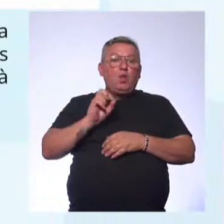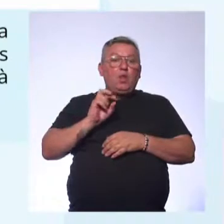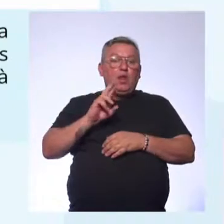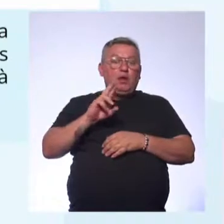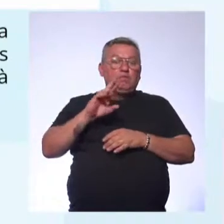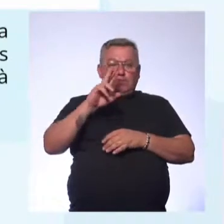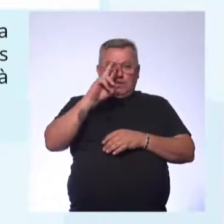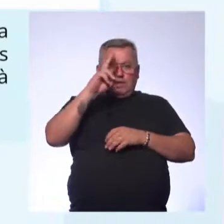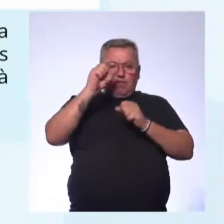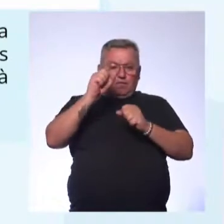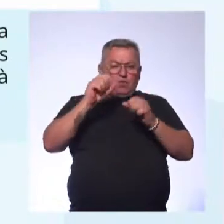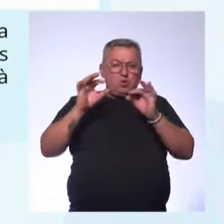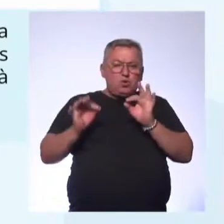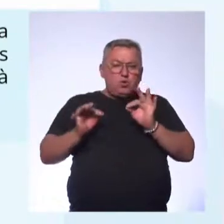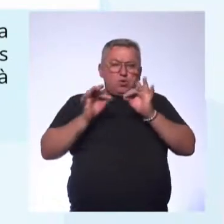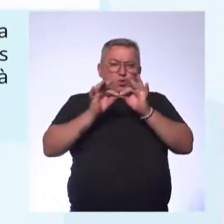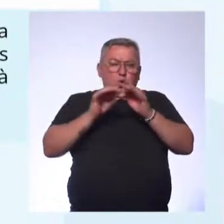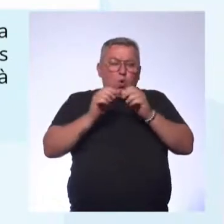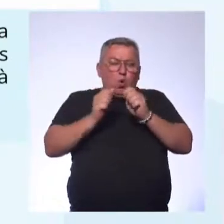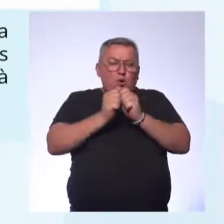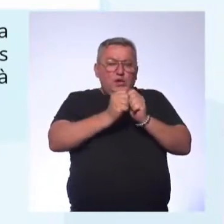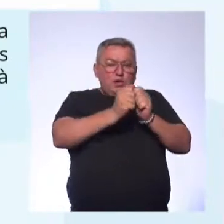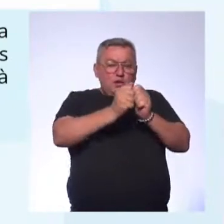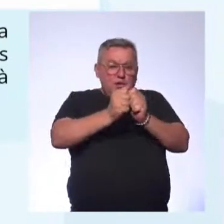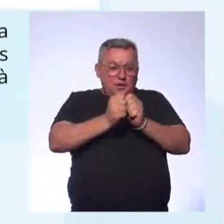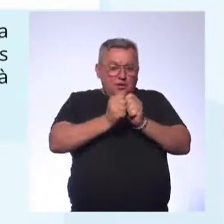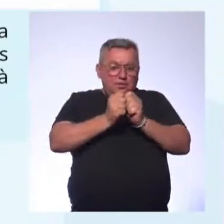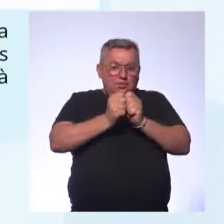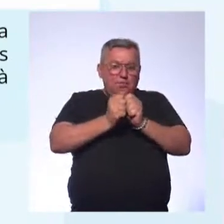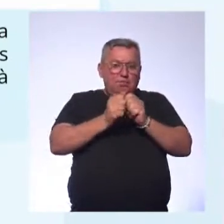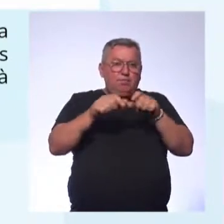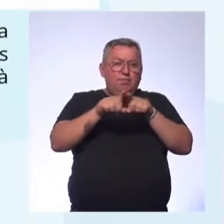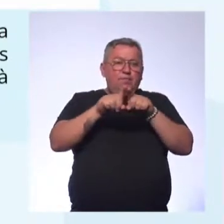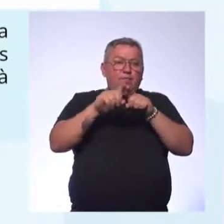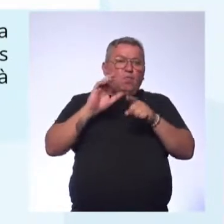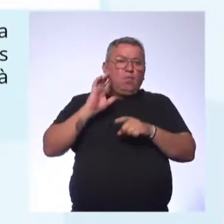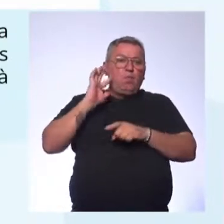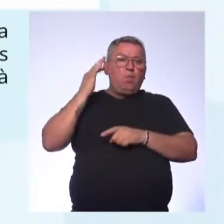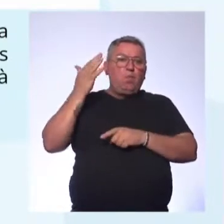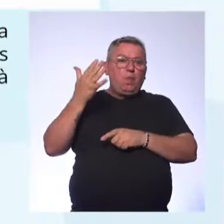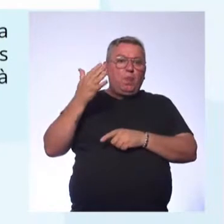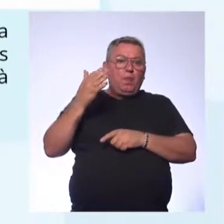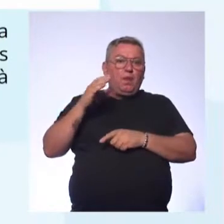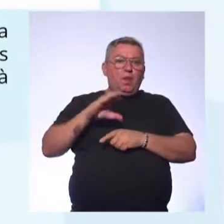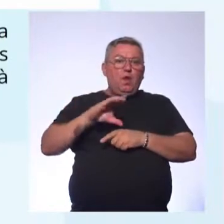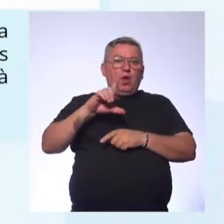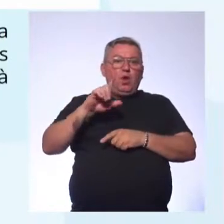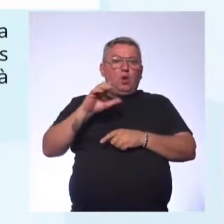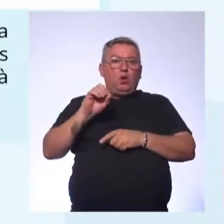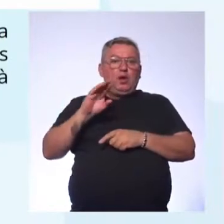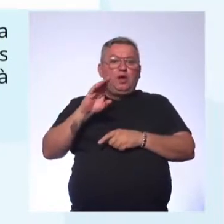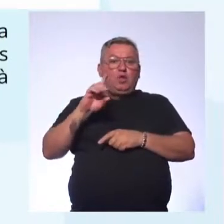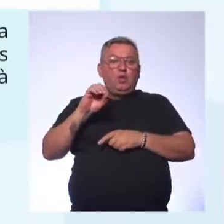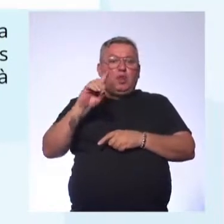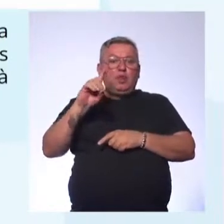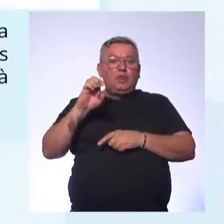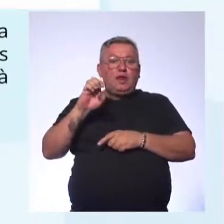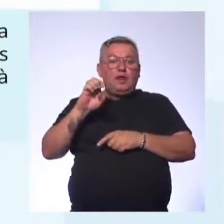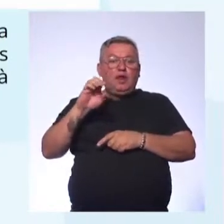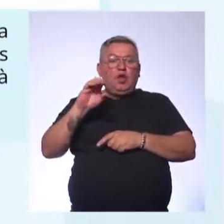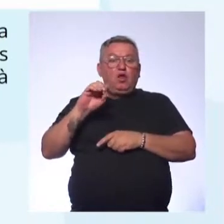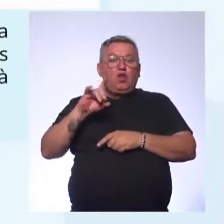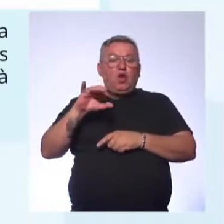que vão manter essas moléculas Unidas assim como ocorre também no cloreto de sódio